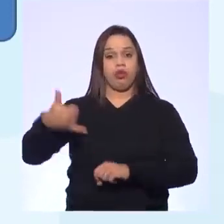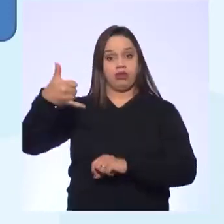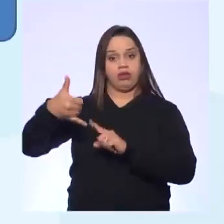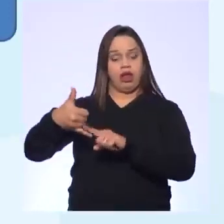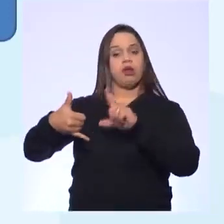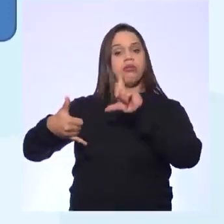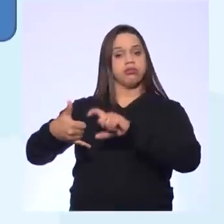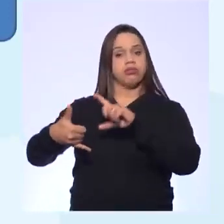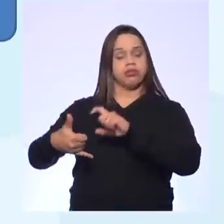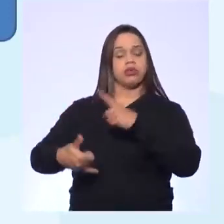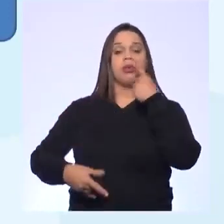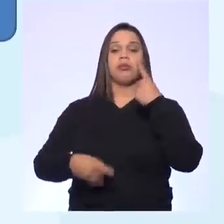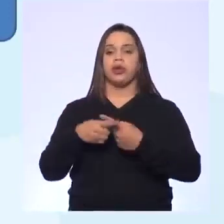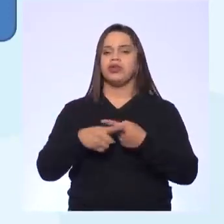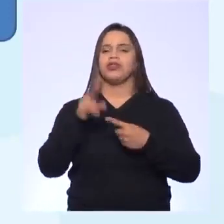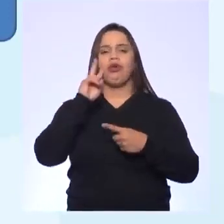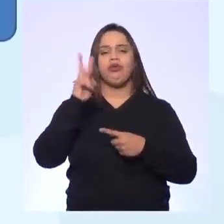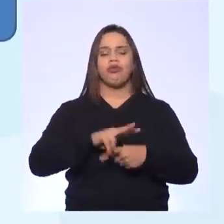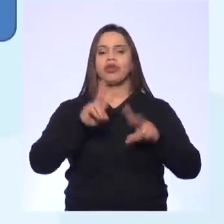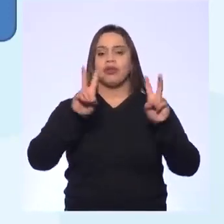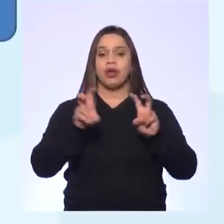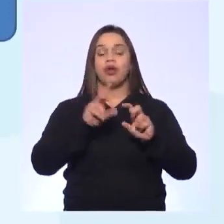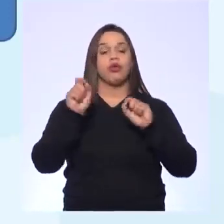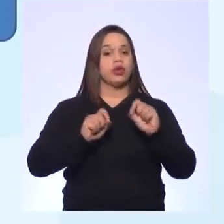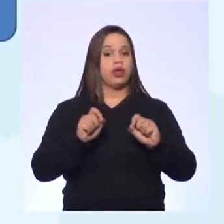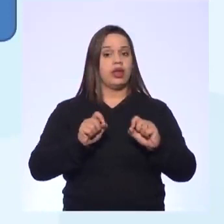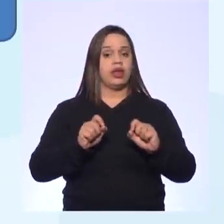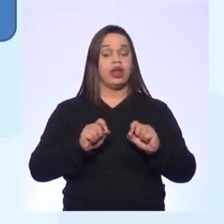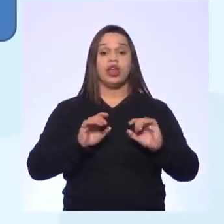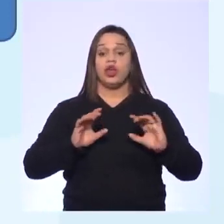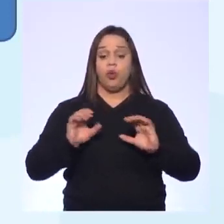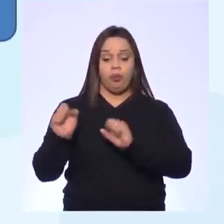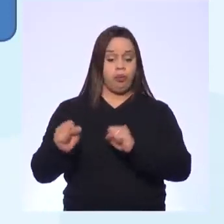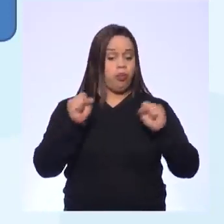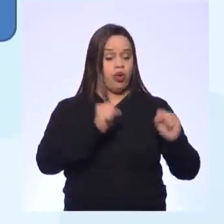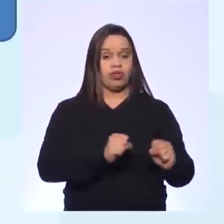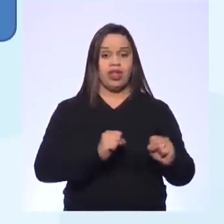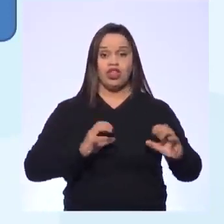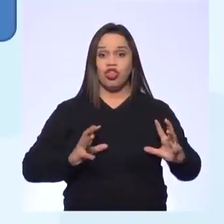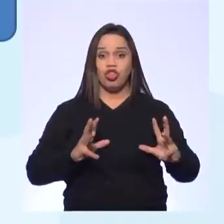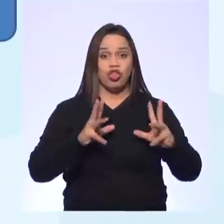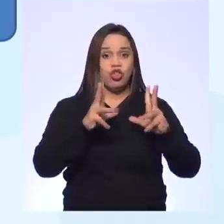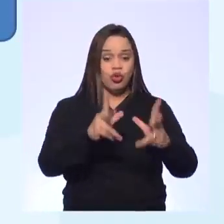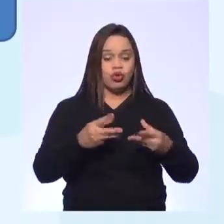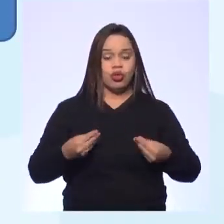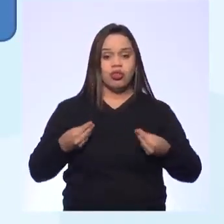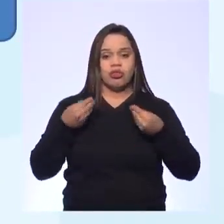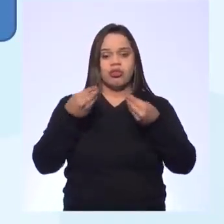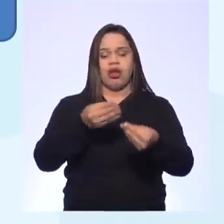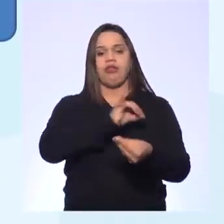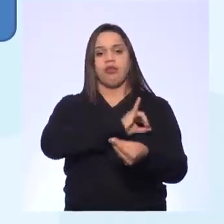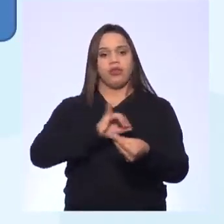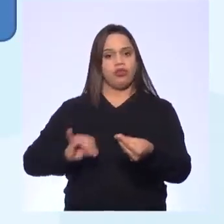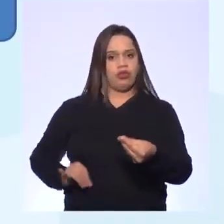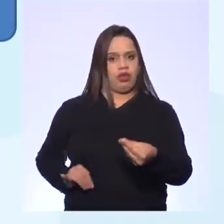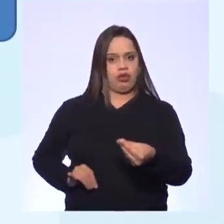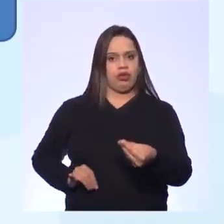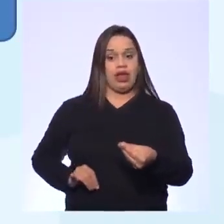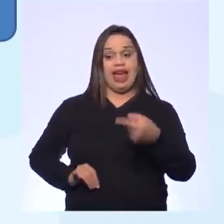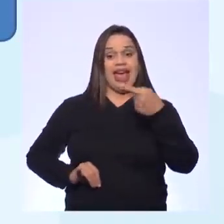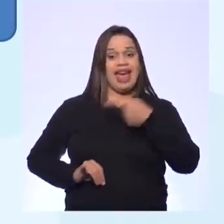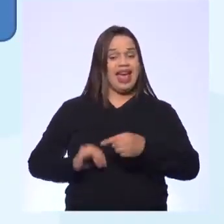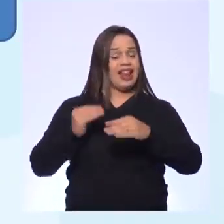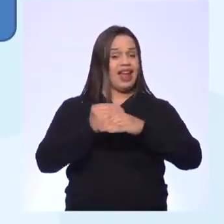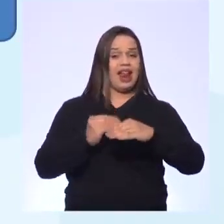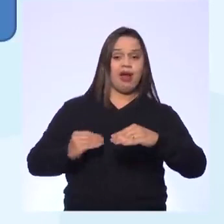teocracia. O que é uma teocracia? Todo o poder era concentrado na figura do imperador, que era considerado